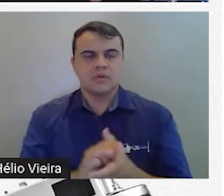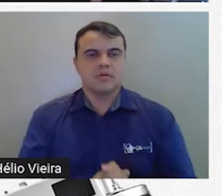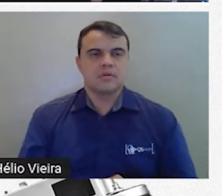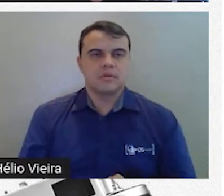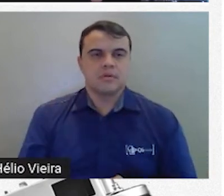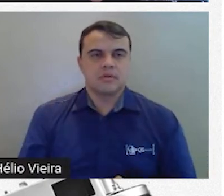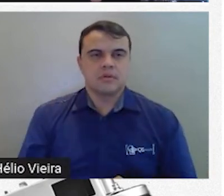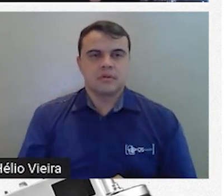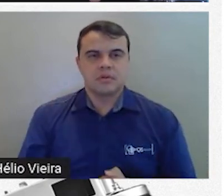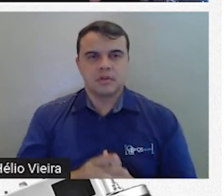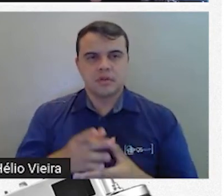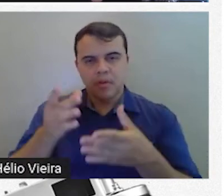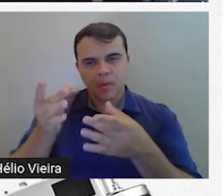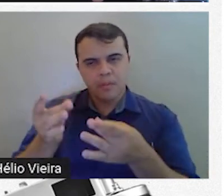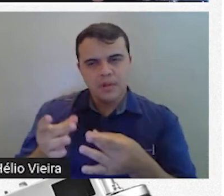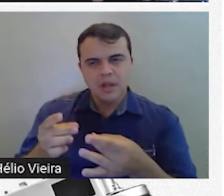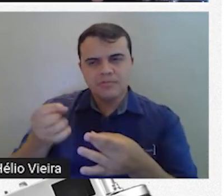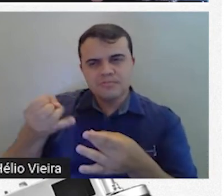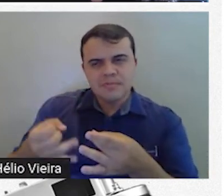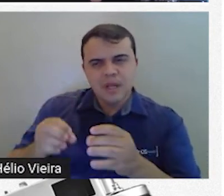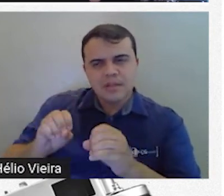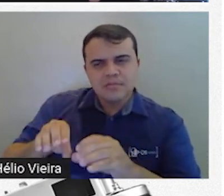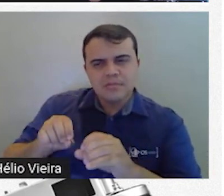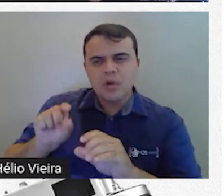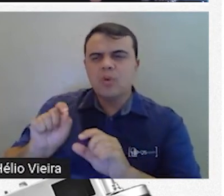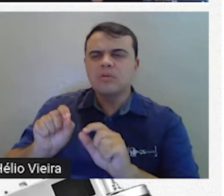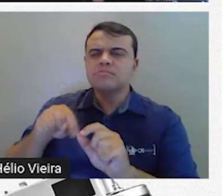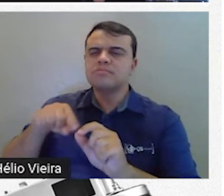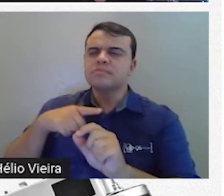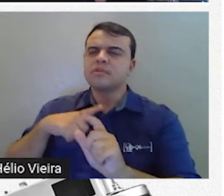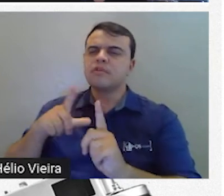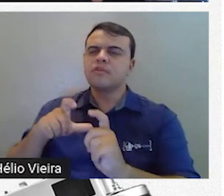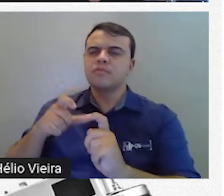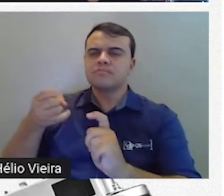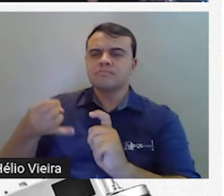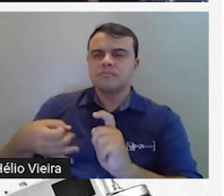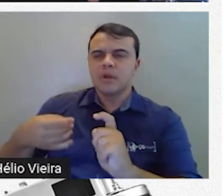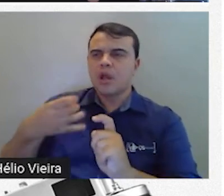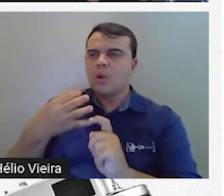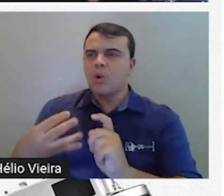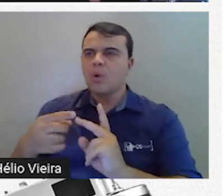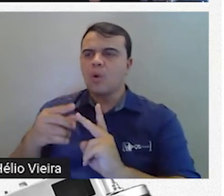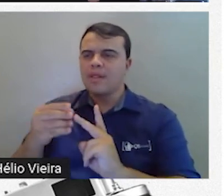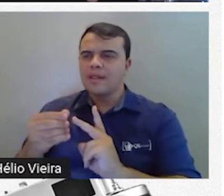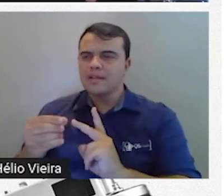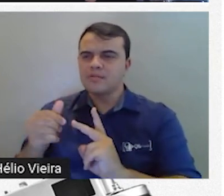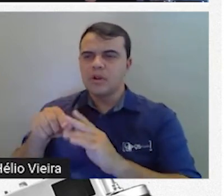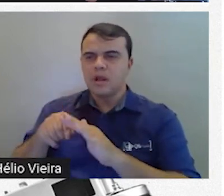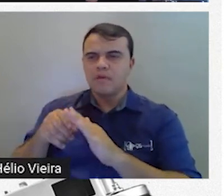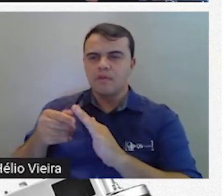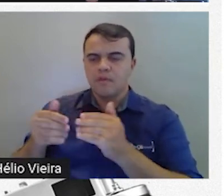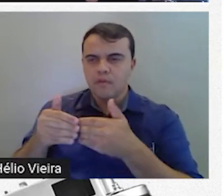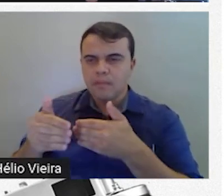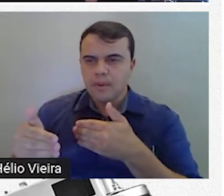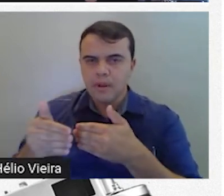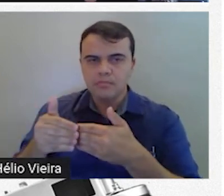sobre composição, para pensar a questão da cor, textura, formatos,